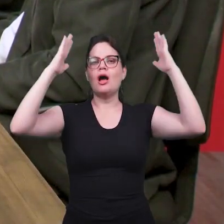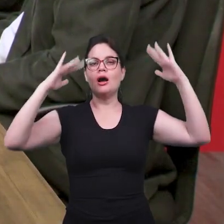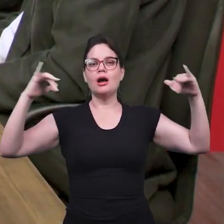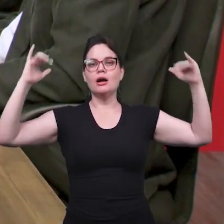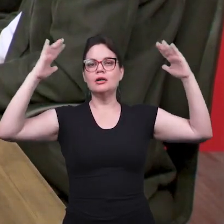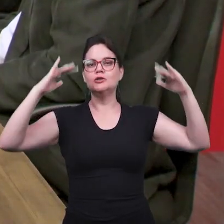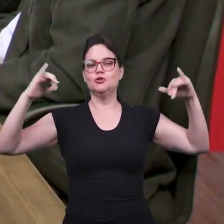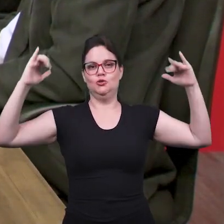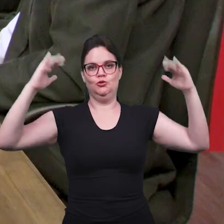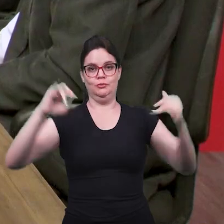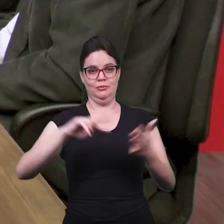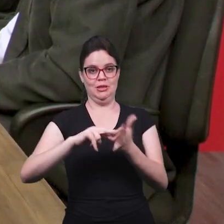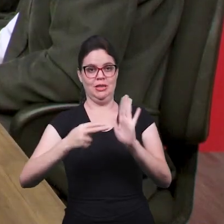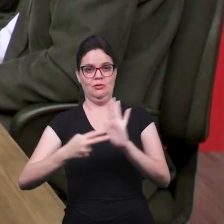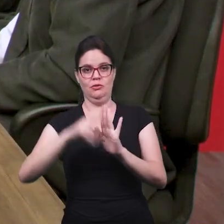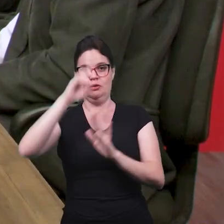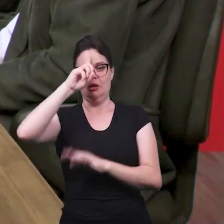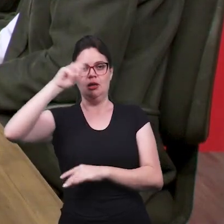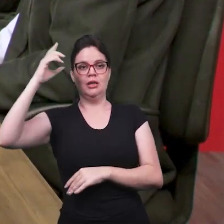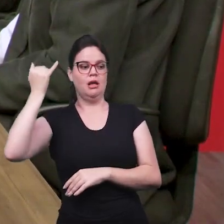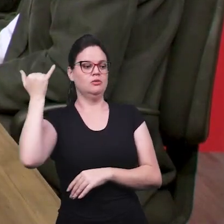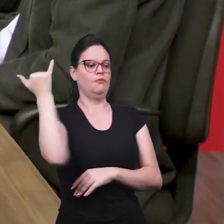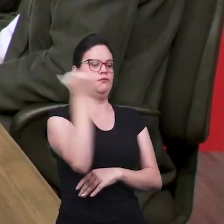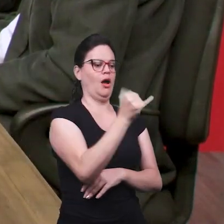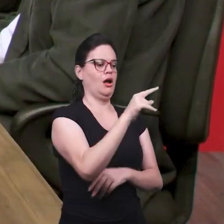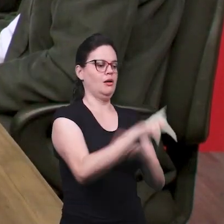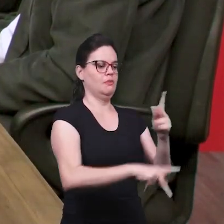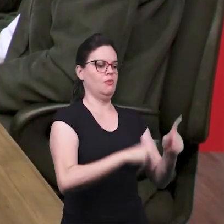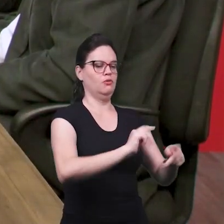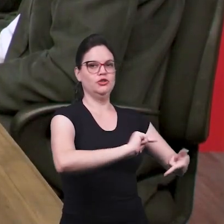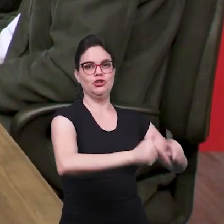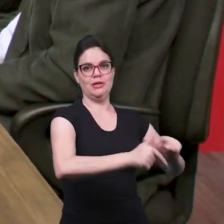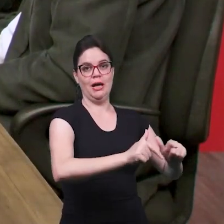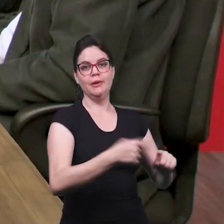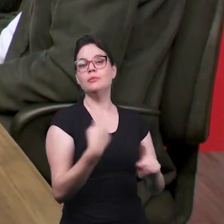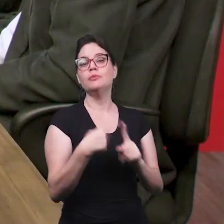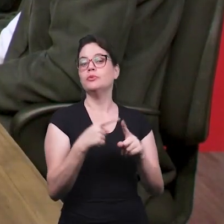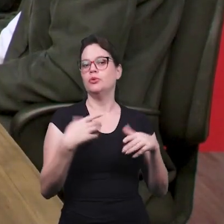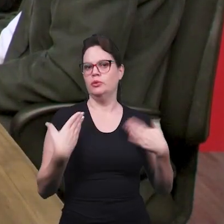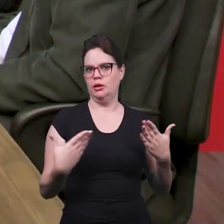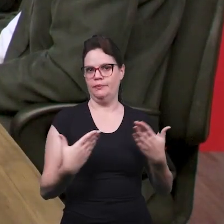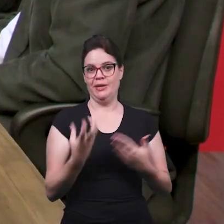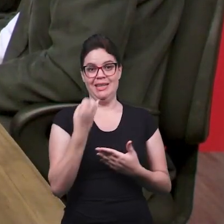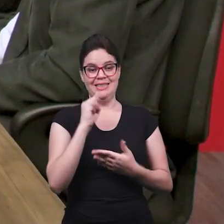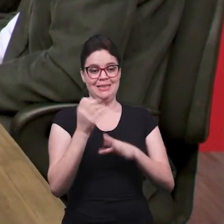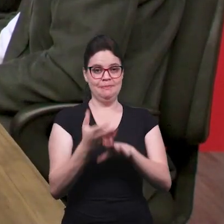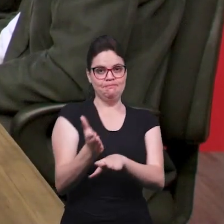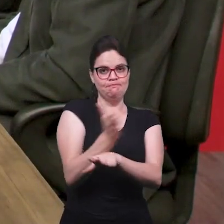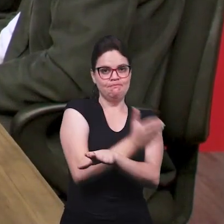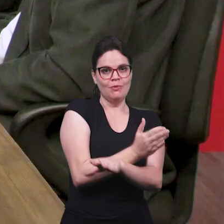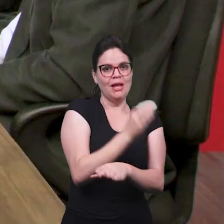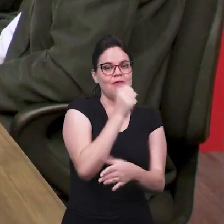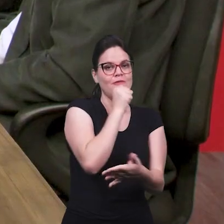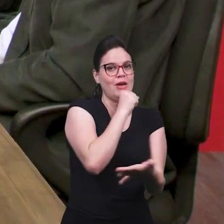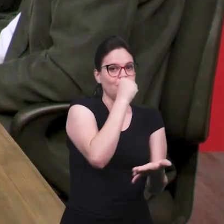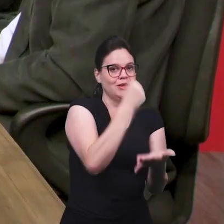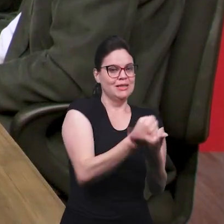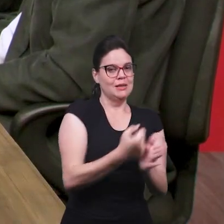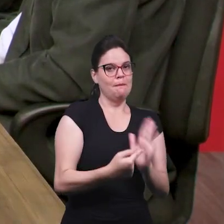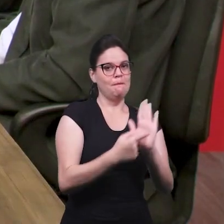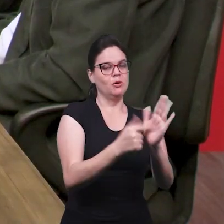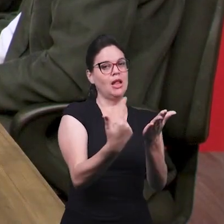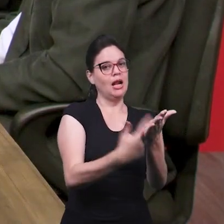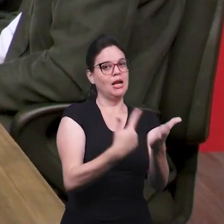à intervenção de Deus em Israel. Quando olhamos lá o livro de Daniel, no capítulo 12, o arcanjo